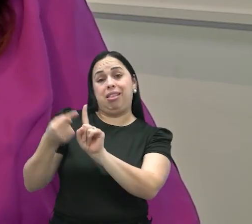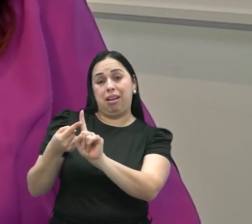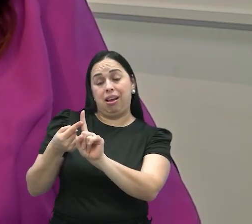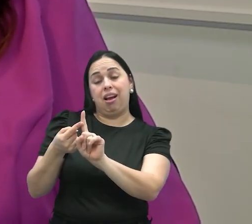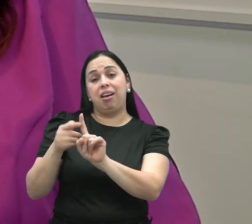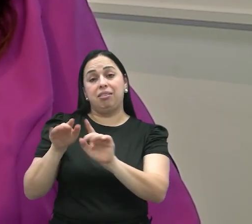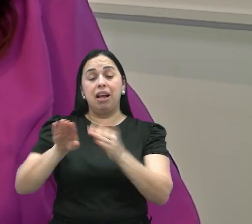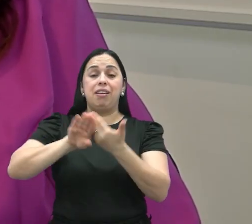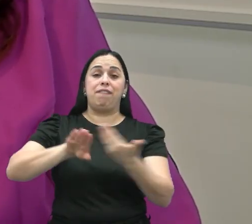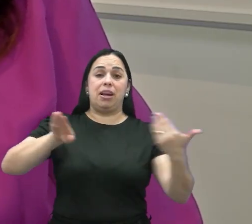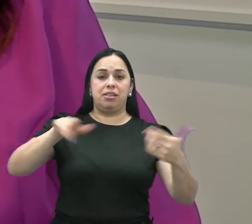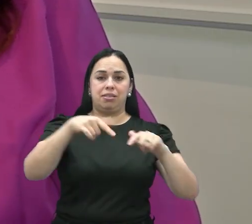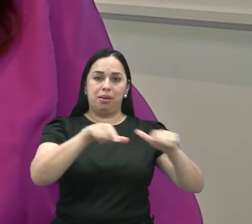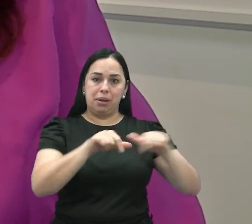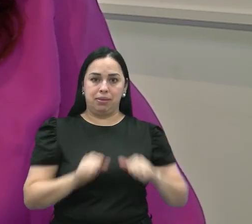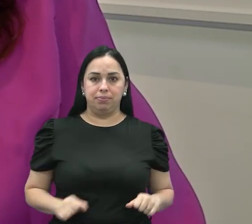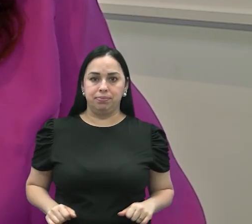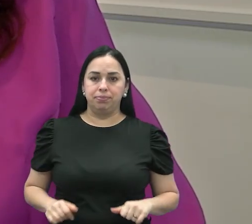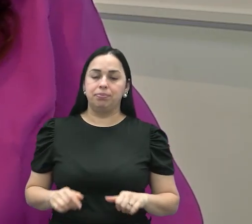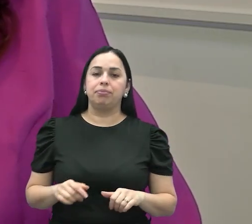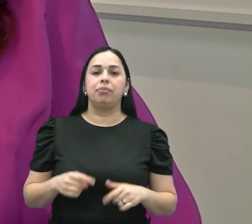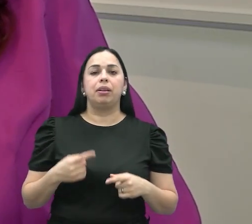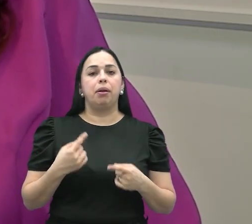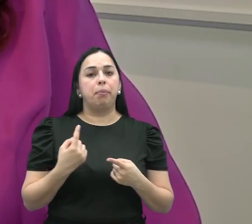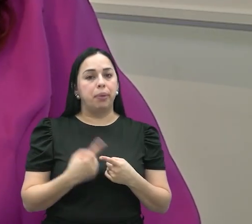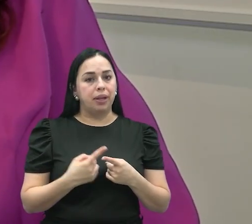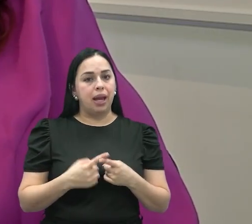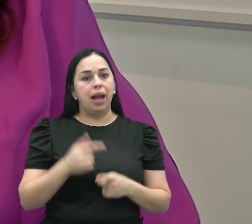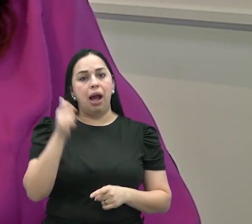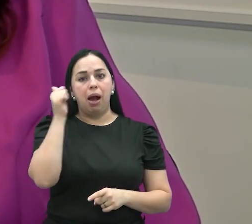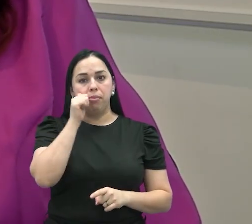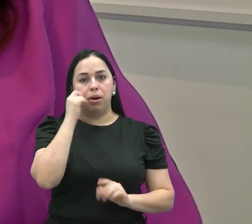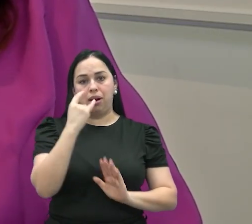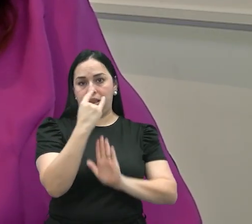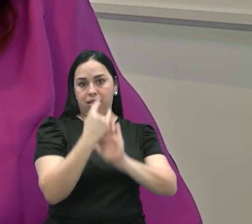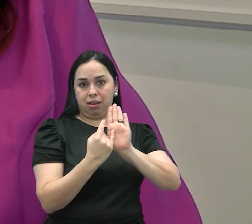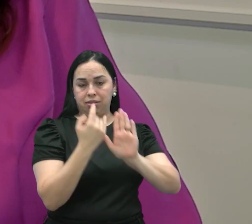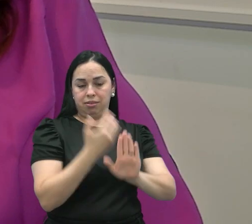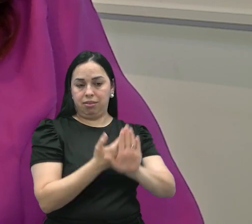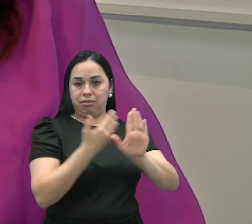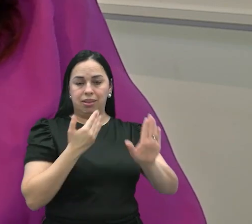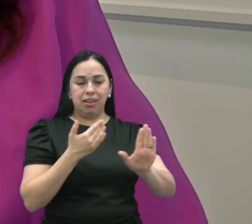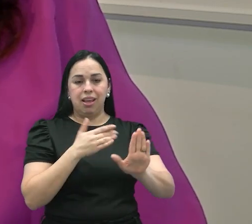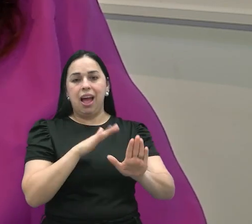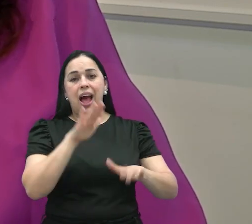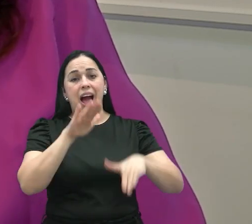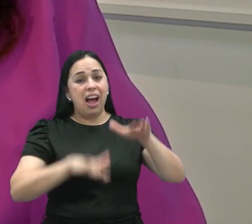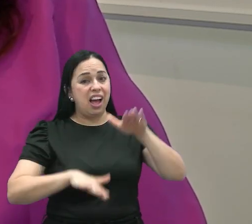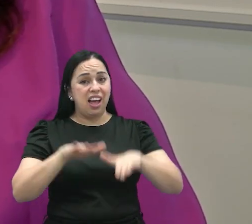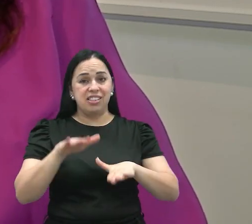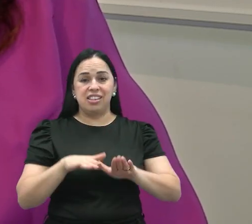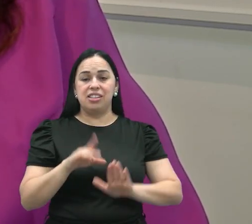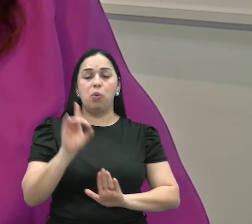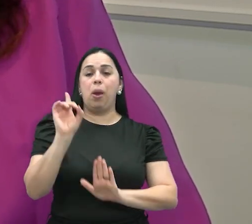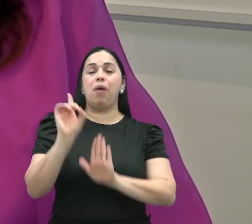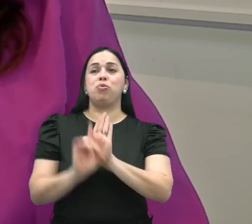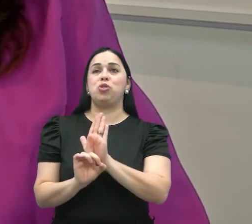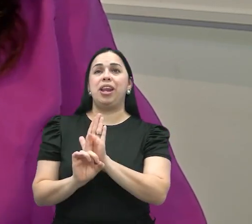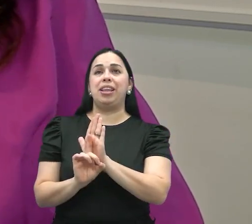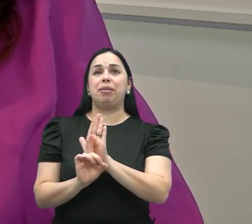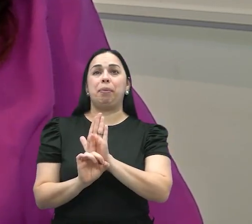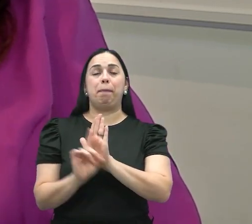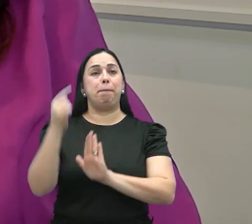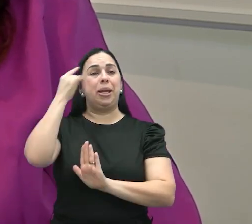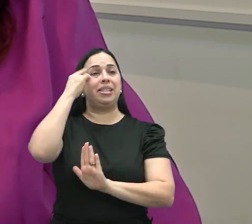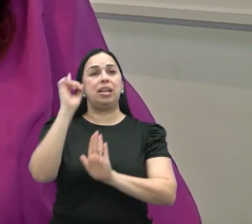questão da possibilidade de ter a licença maternidade, então isso não é visto muitas das vezes como um direito e proteção da